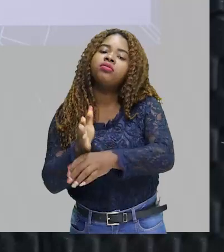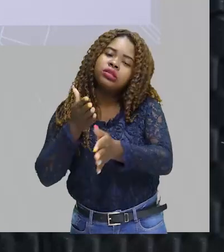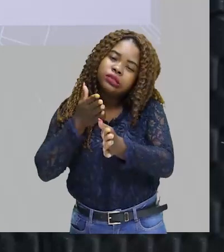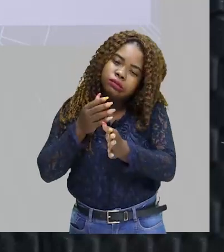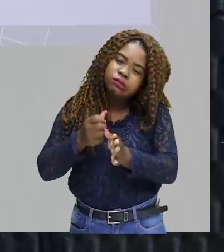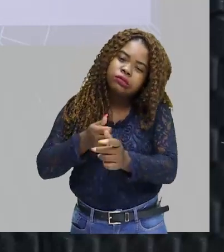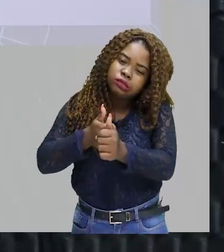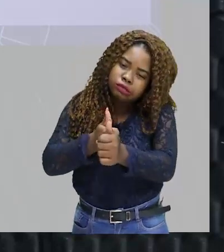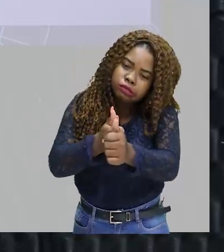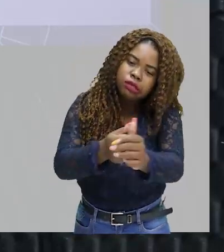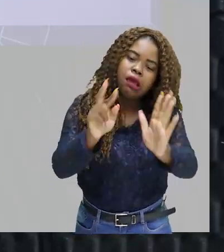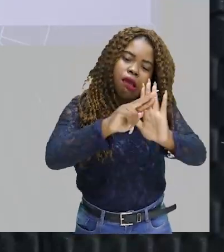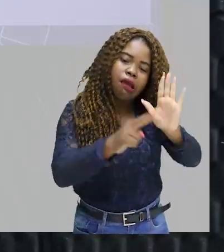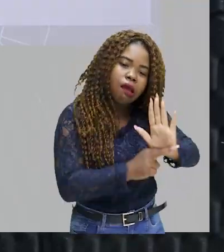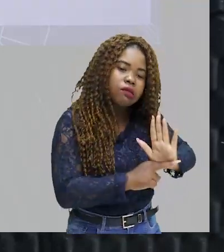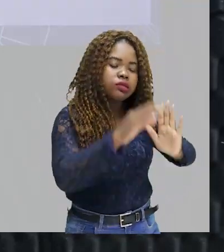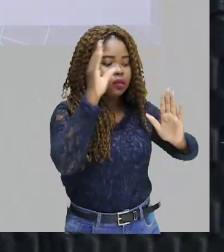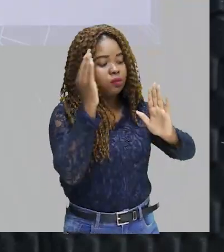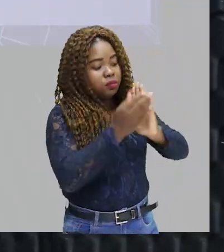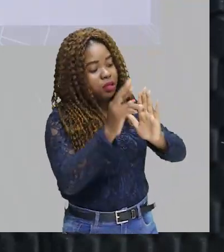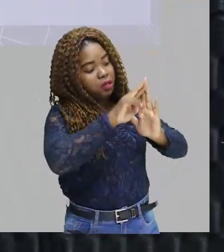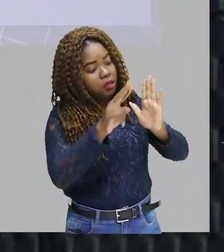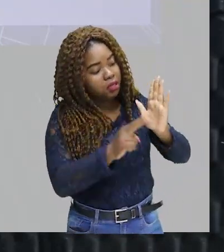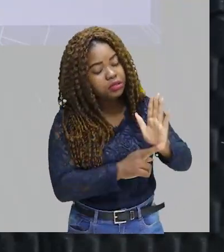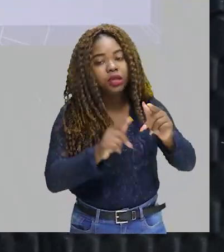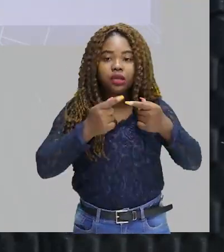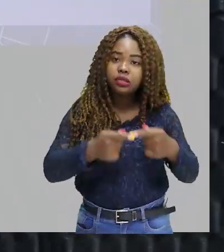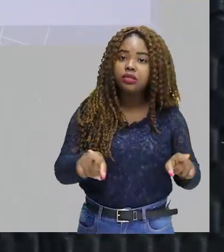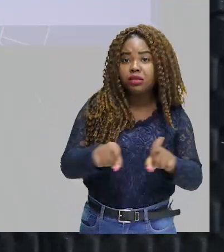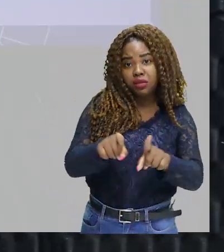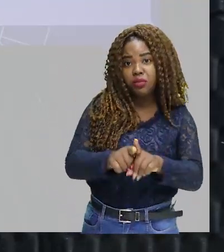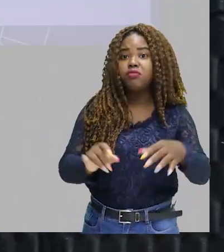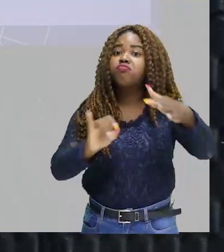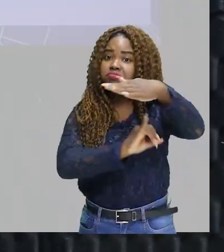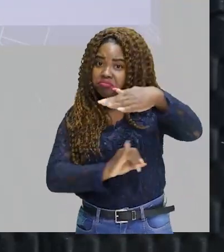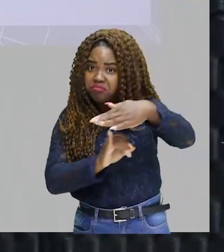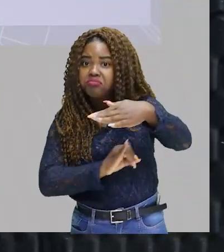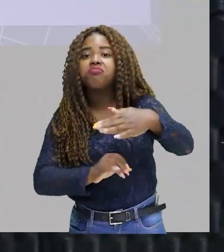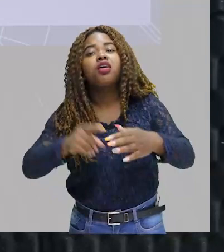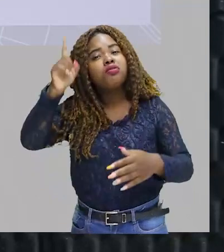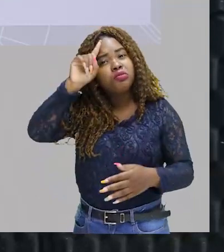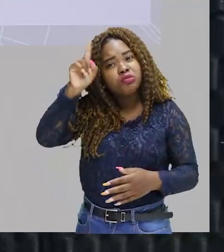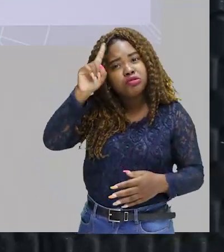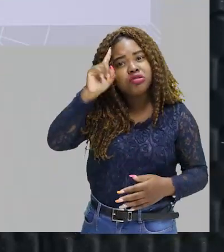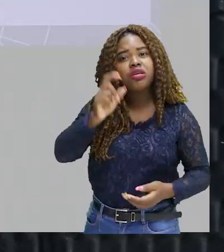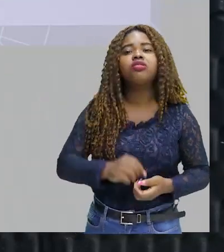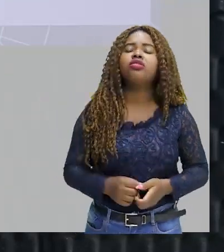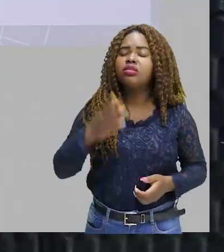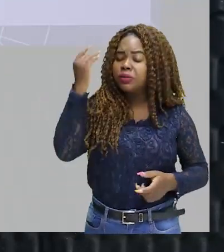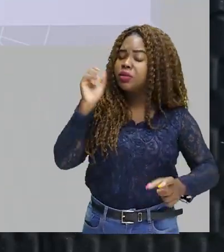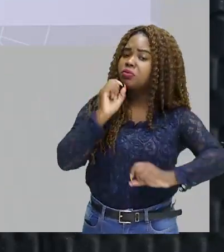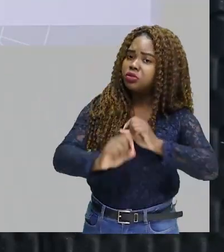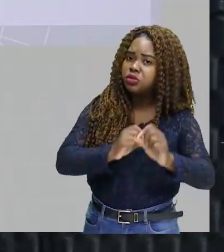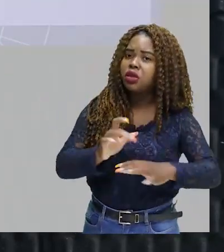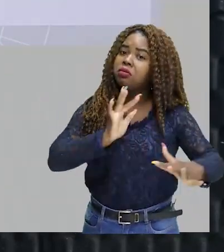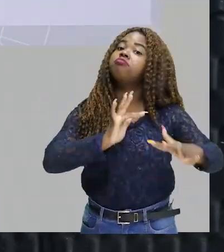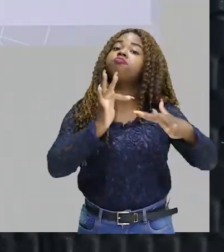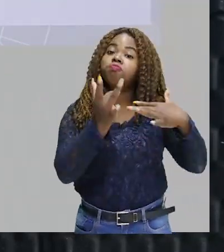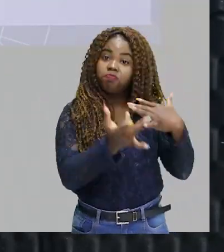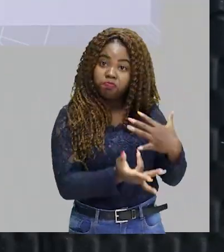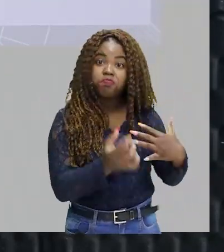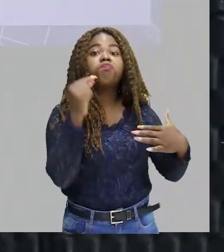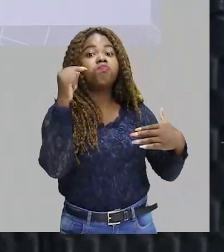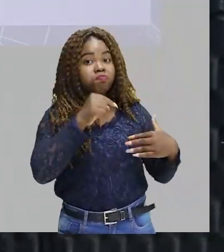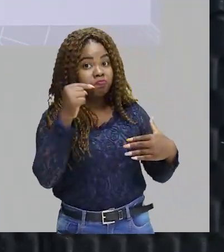regras gramaticais, e nós temos também uma linguagem mais coloquial, a linguagem mais do dia a dia. E nós sabemos que nas redes